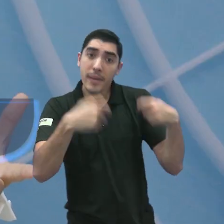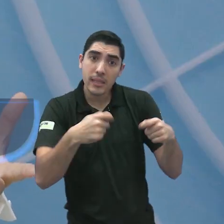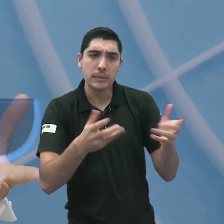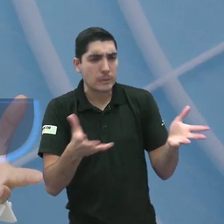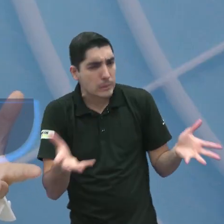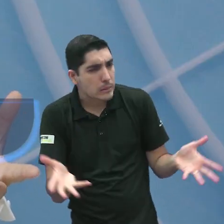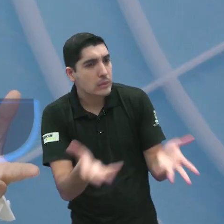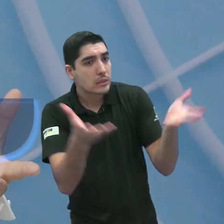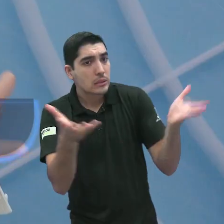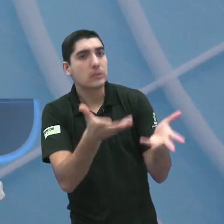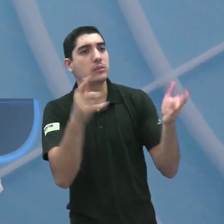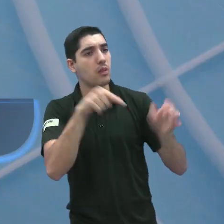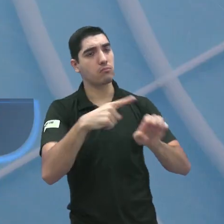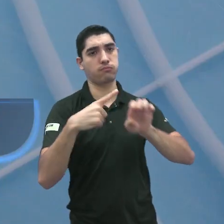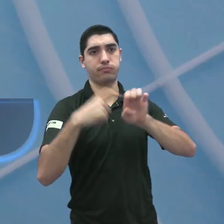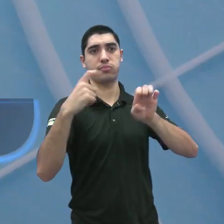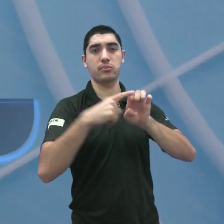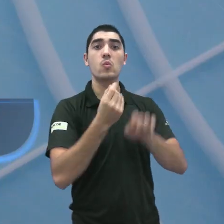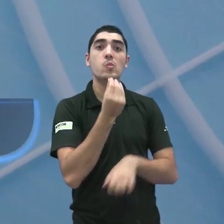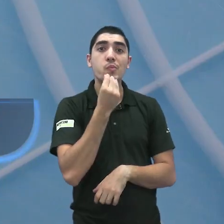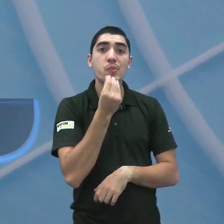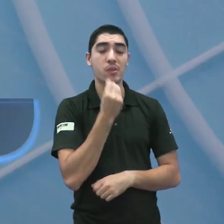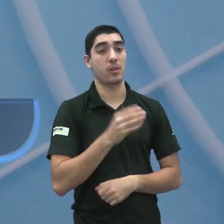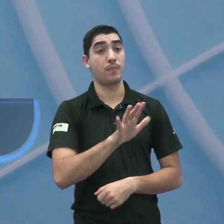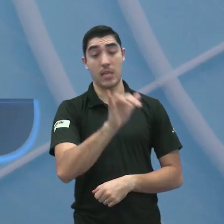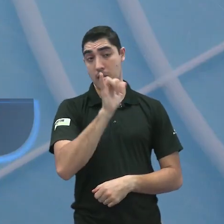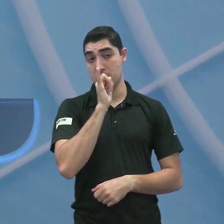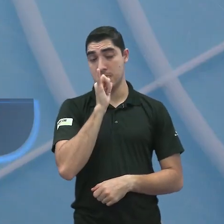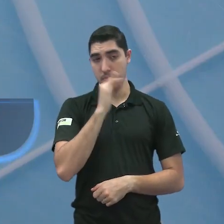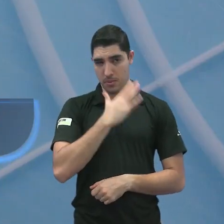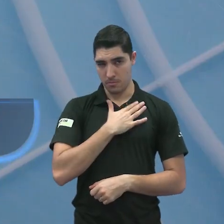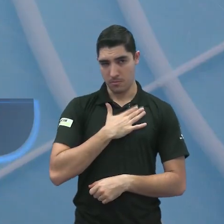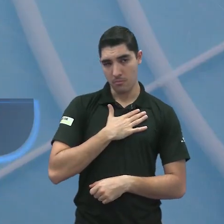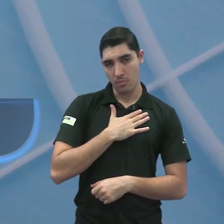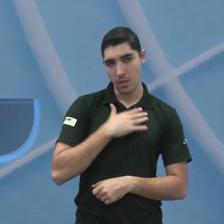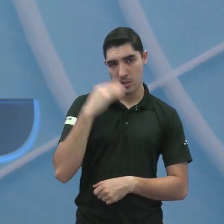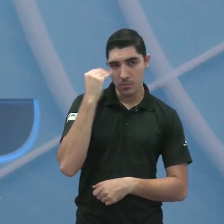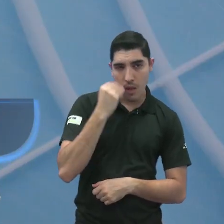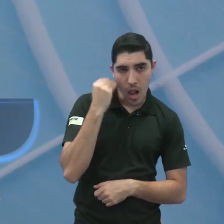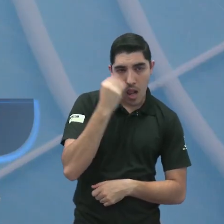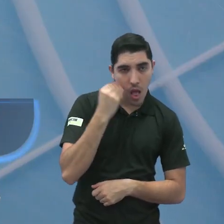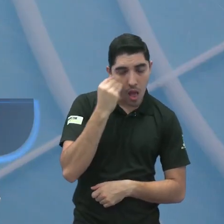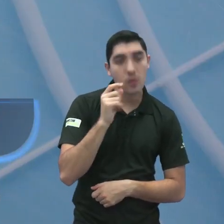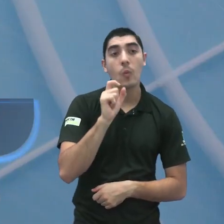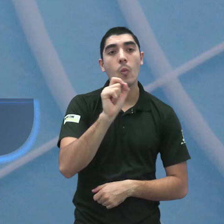opção, porque, pelo menos na minha trajetória, como que era?